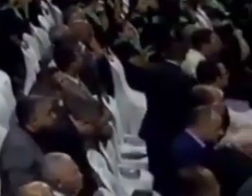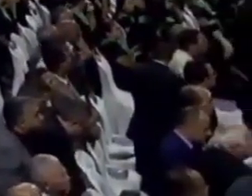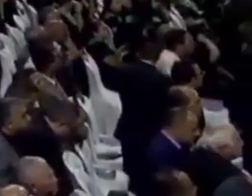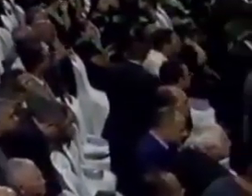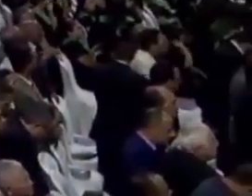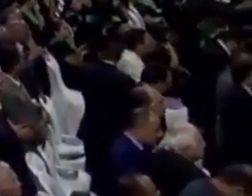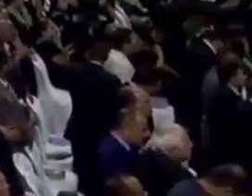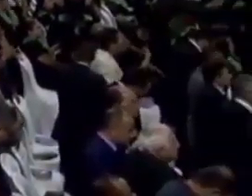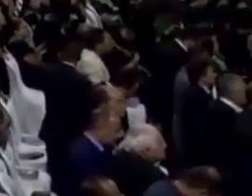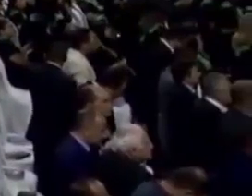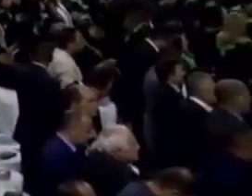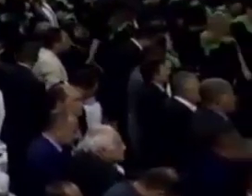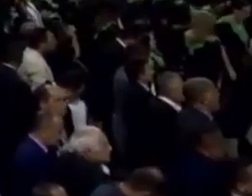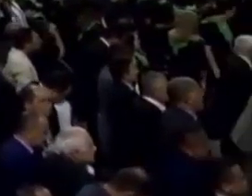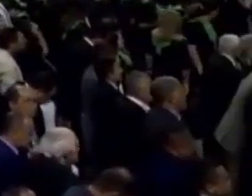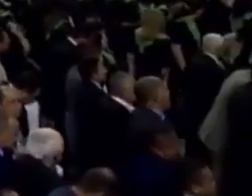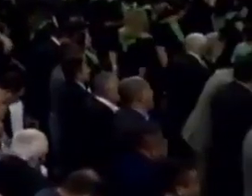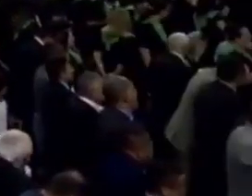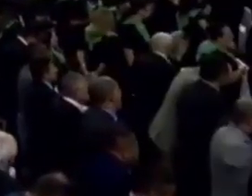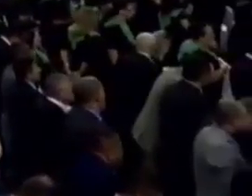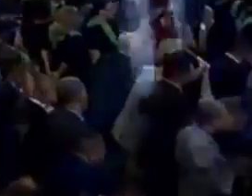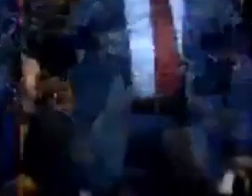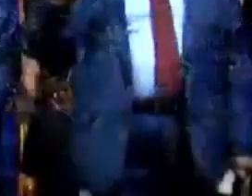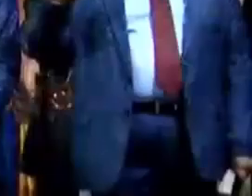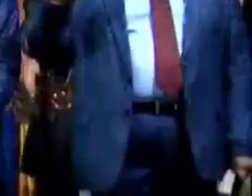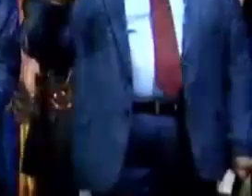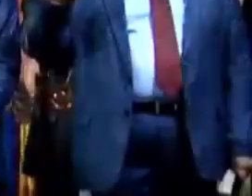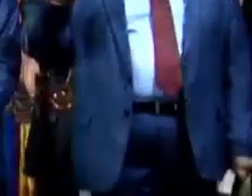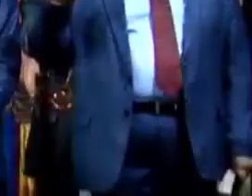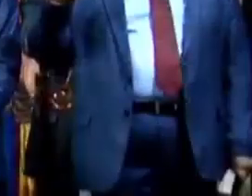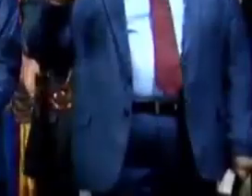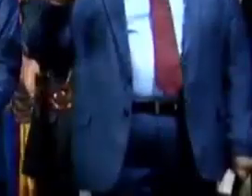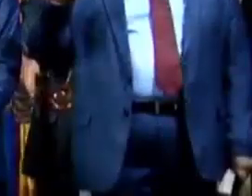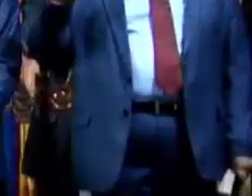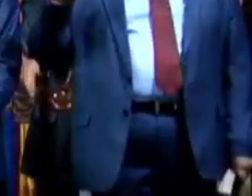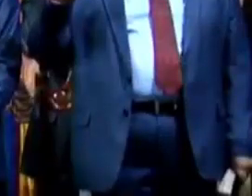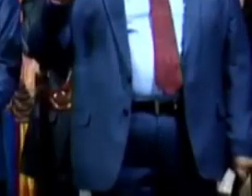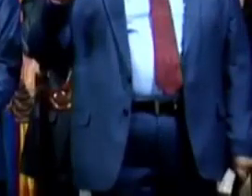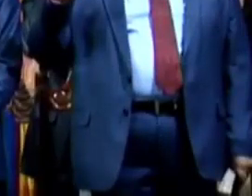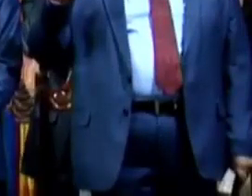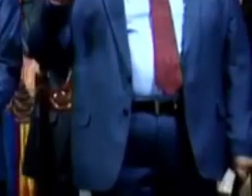desejo de entregar a sua vida ao Senhor Jesus agora?